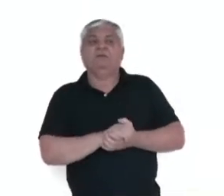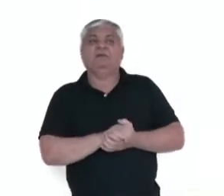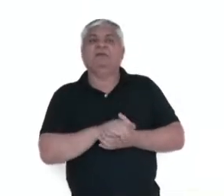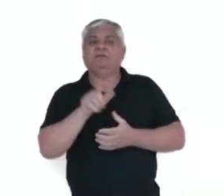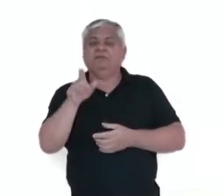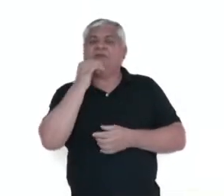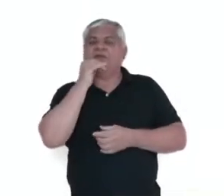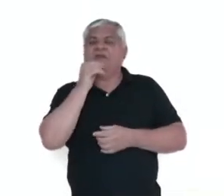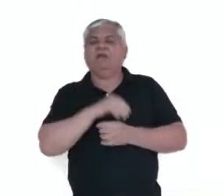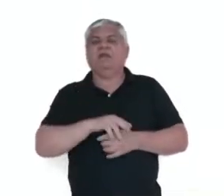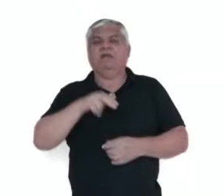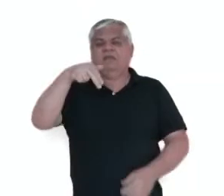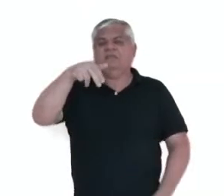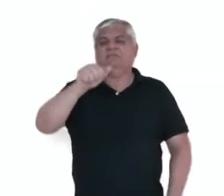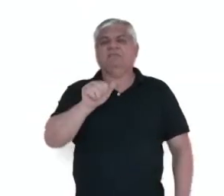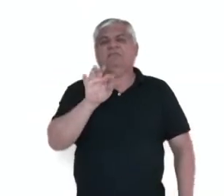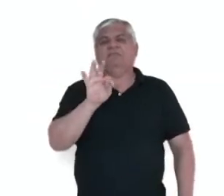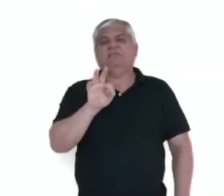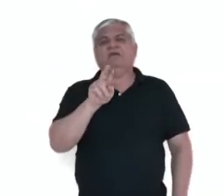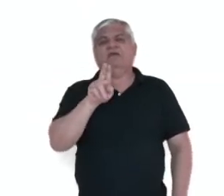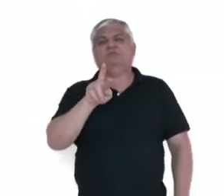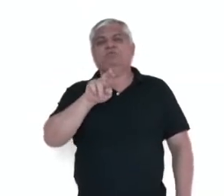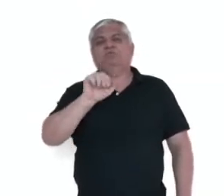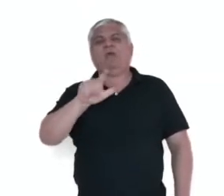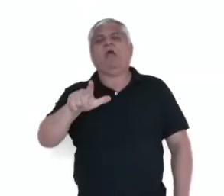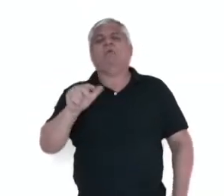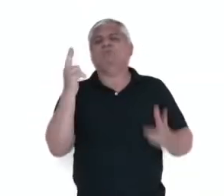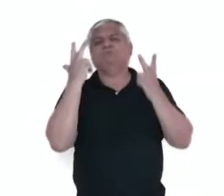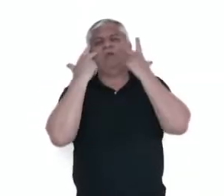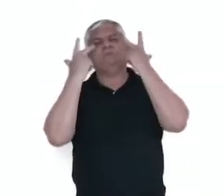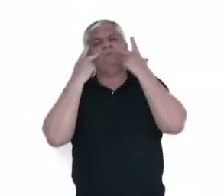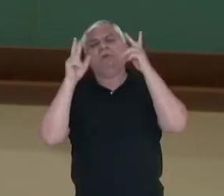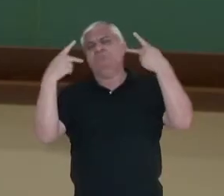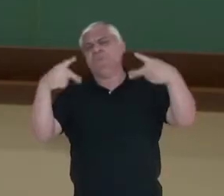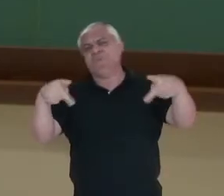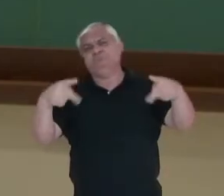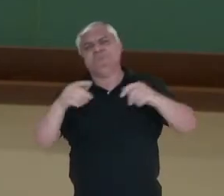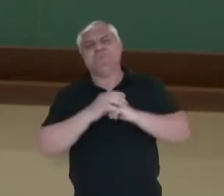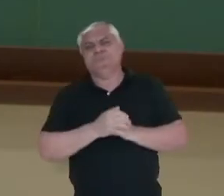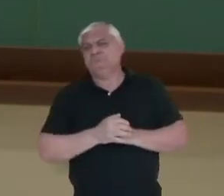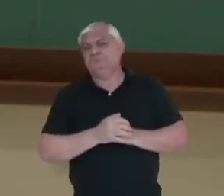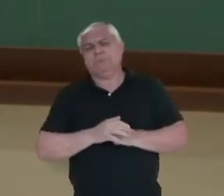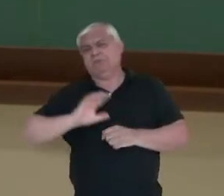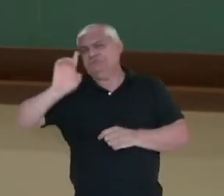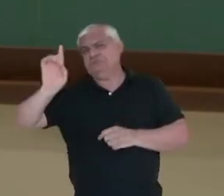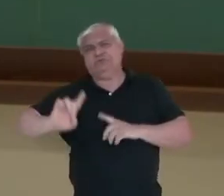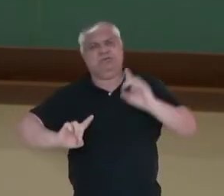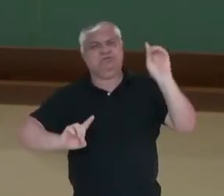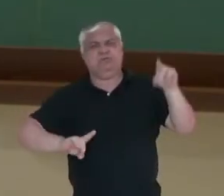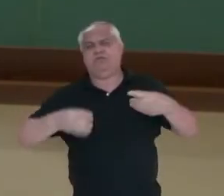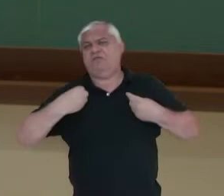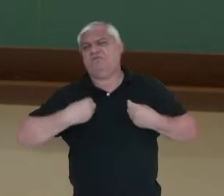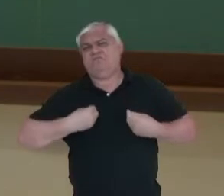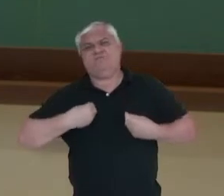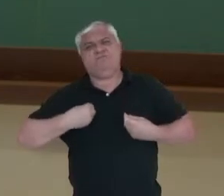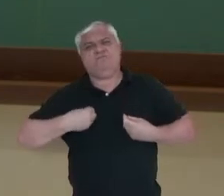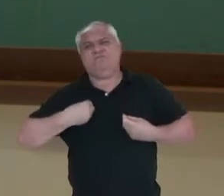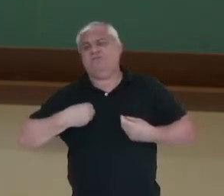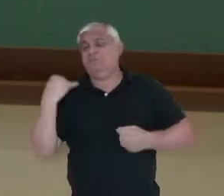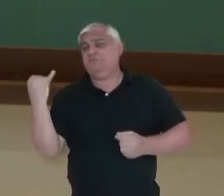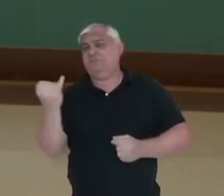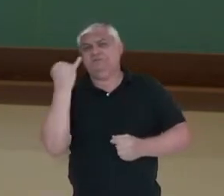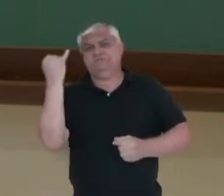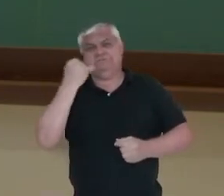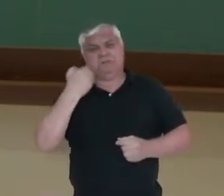justnaturalista, defendendo o direito natural, direito de natureza, por exemplo, direito à vida como um direito